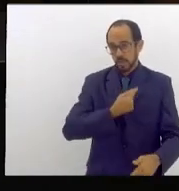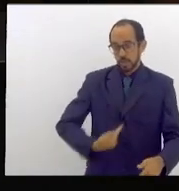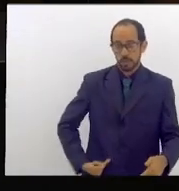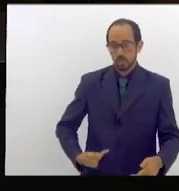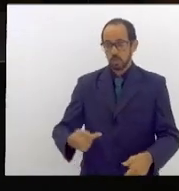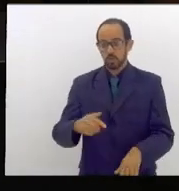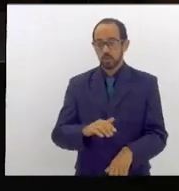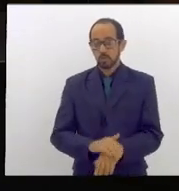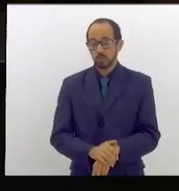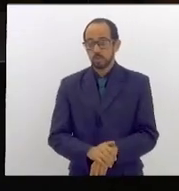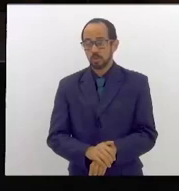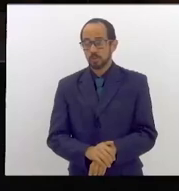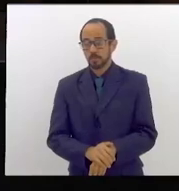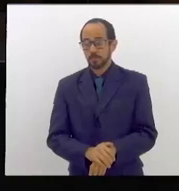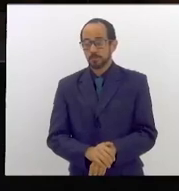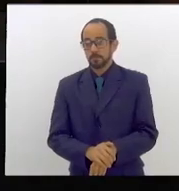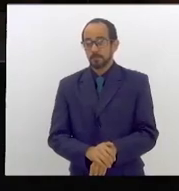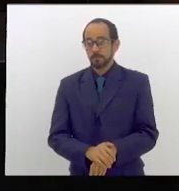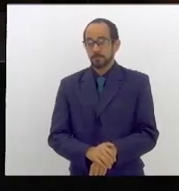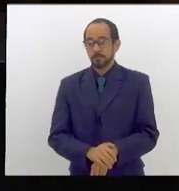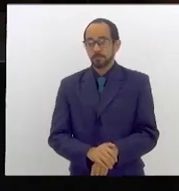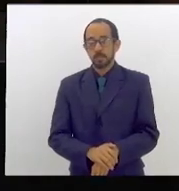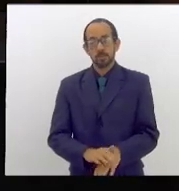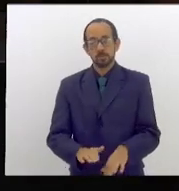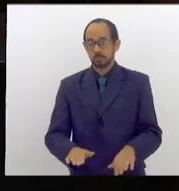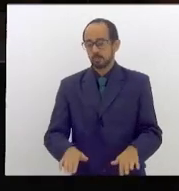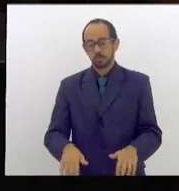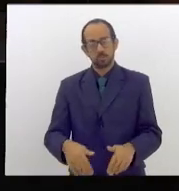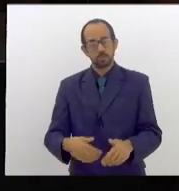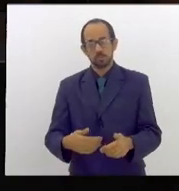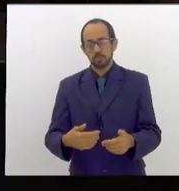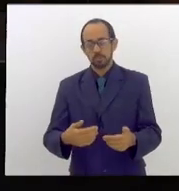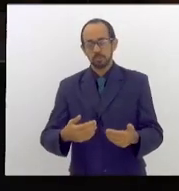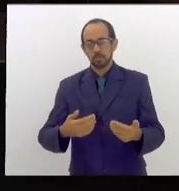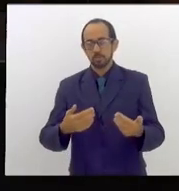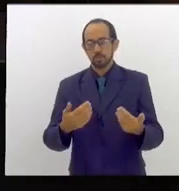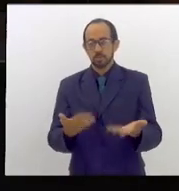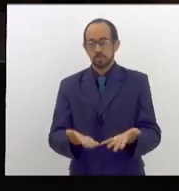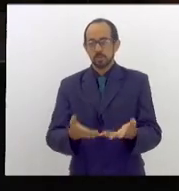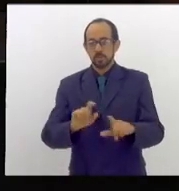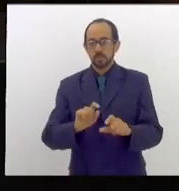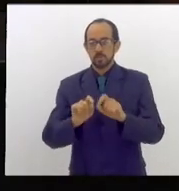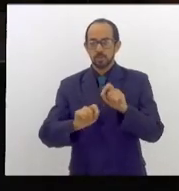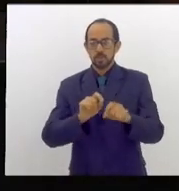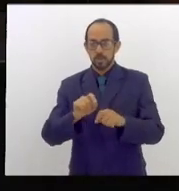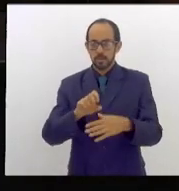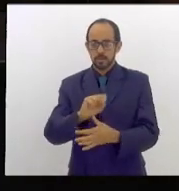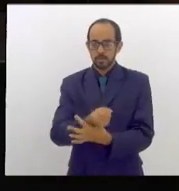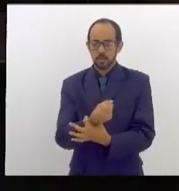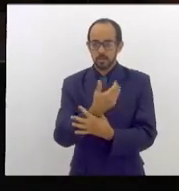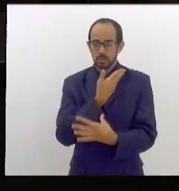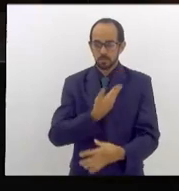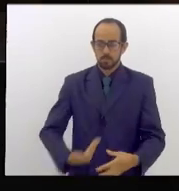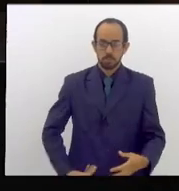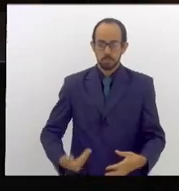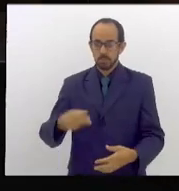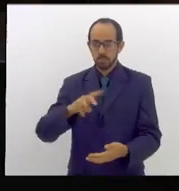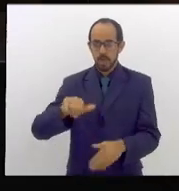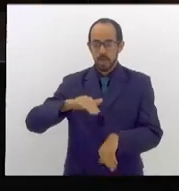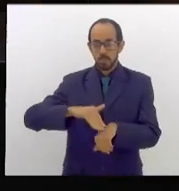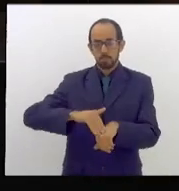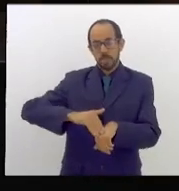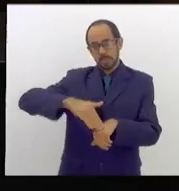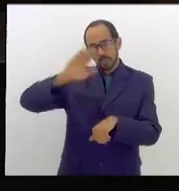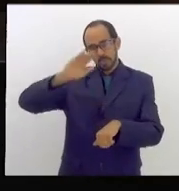para pobre hoje é bala de fuzil que tem para pobre hoje é um aumento da Segurança Pública que vai aumentar a letalidade